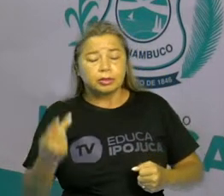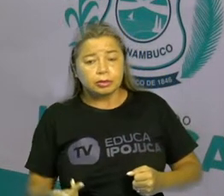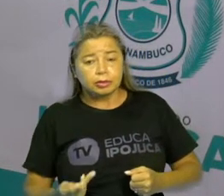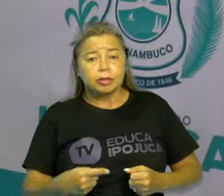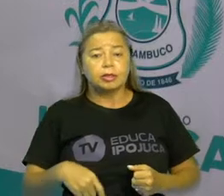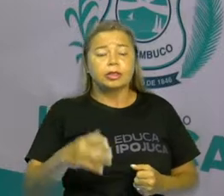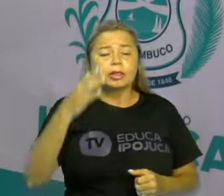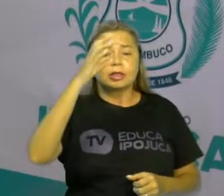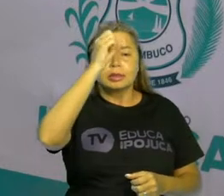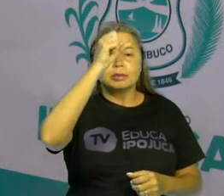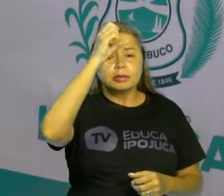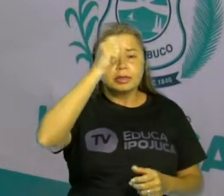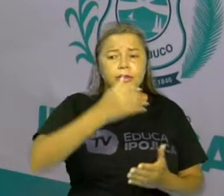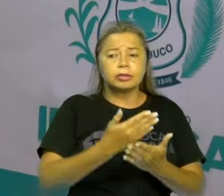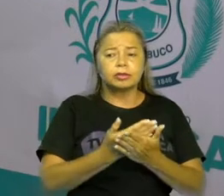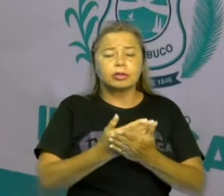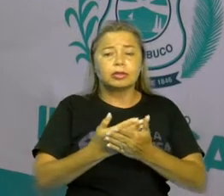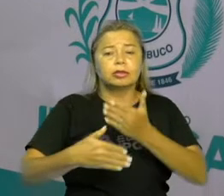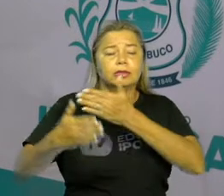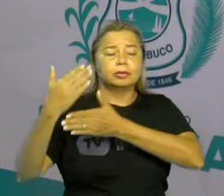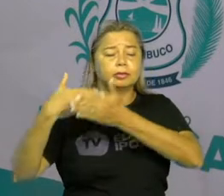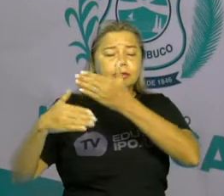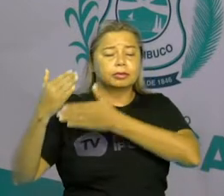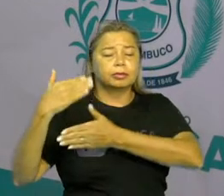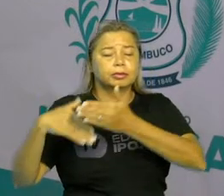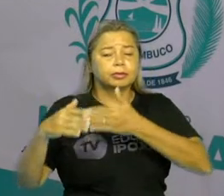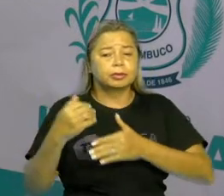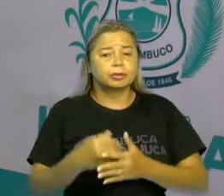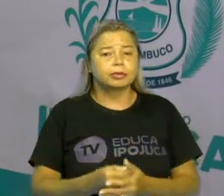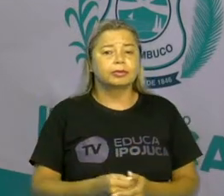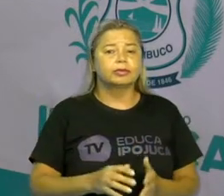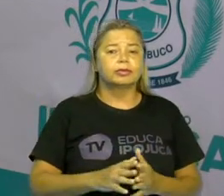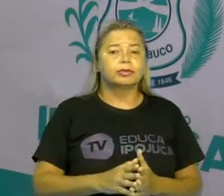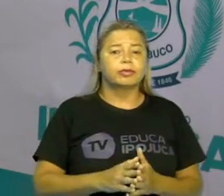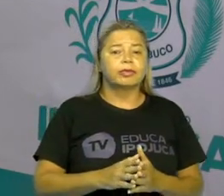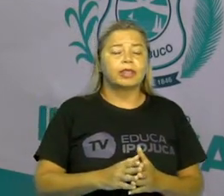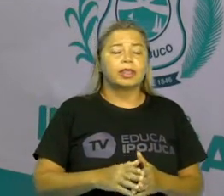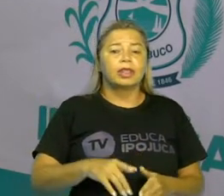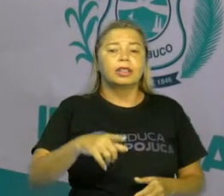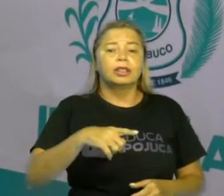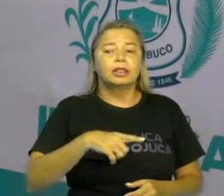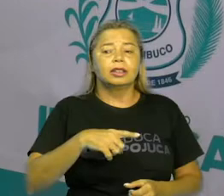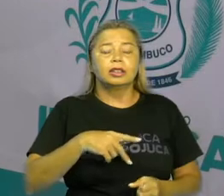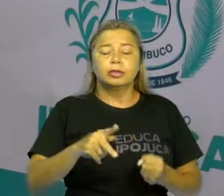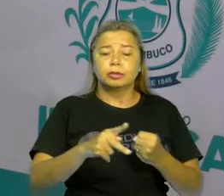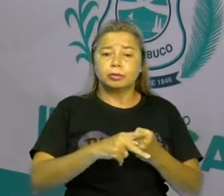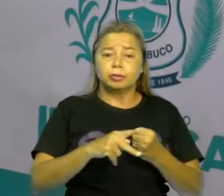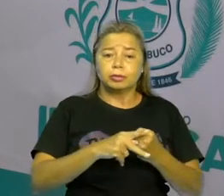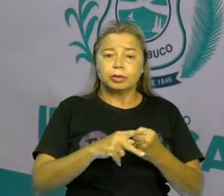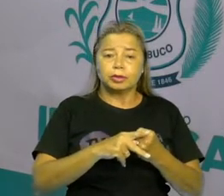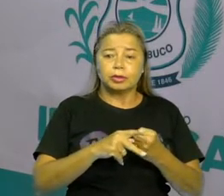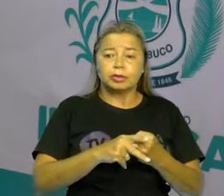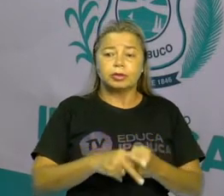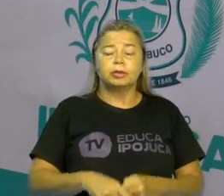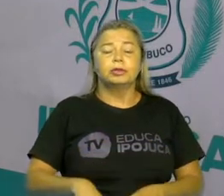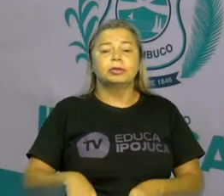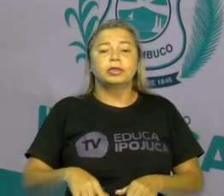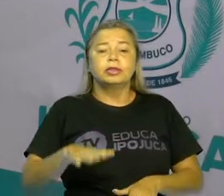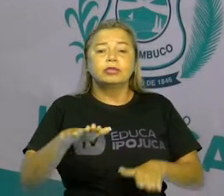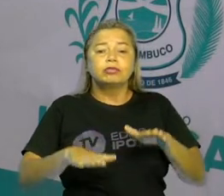semana passada em inglês, essa semana nós estamos aprendendo um pronome objeto equivalente, tá